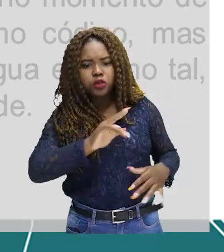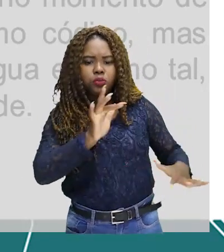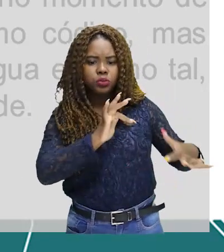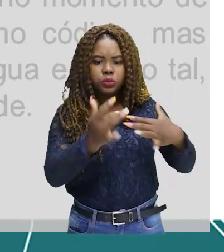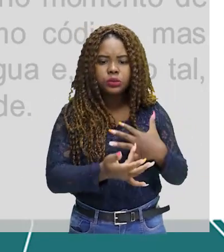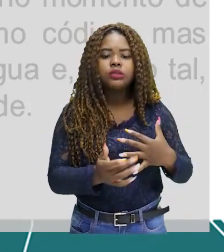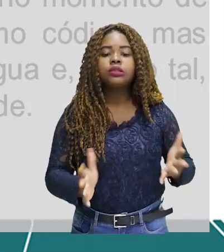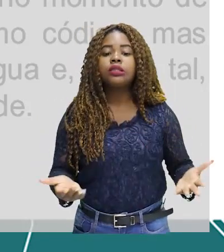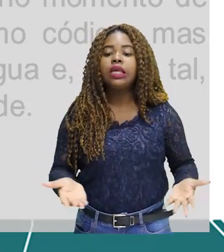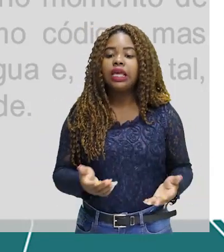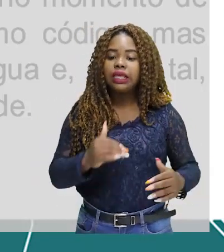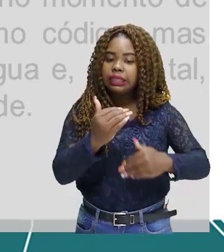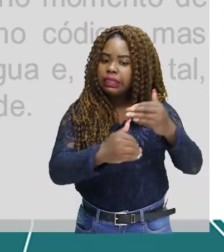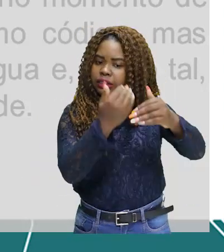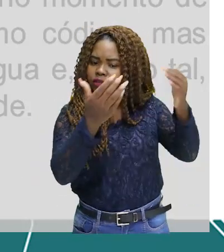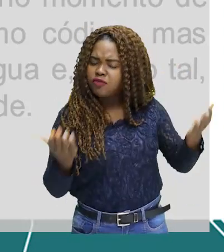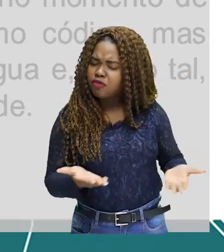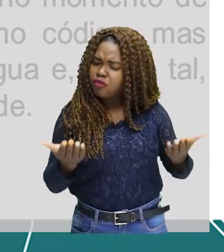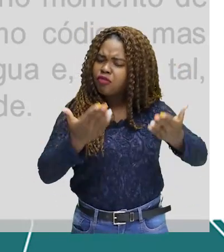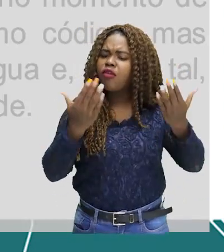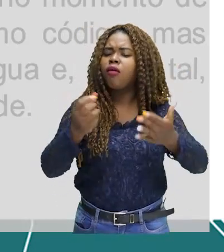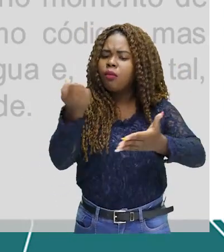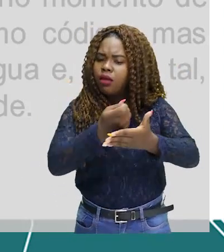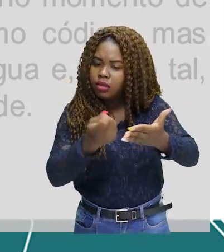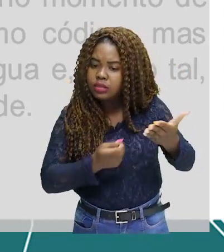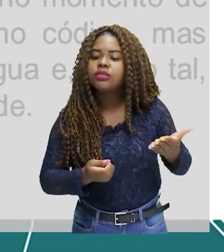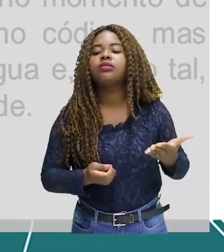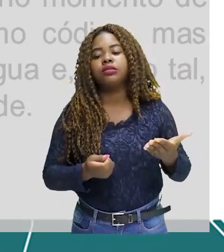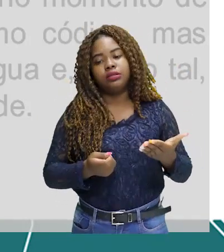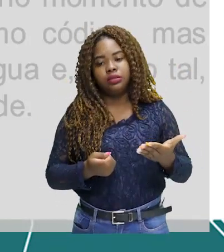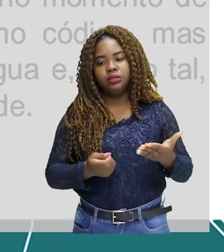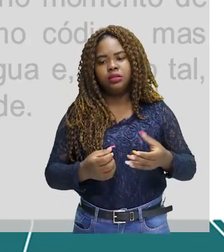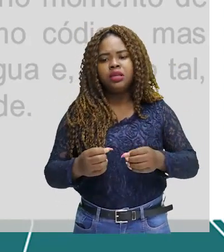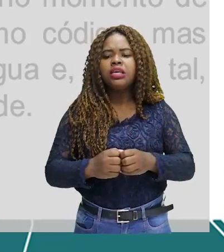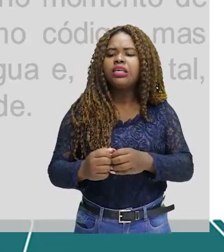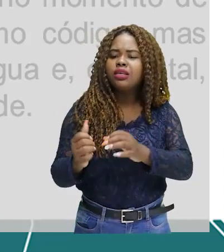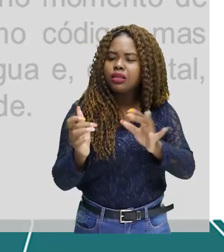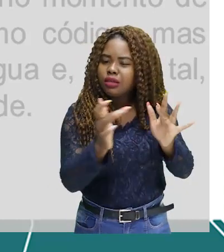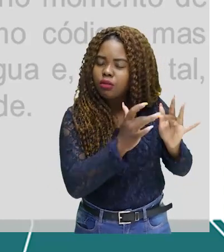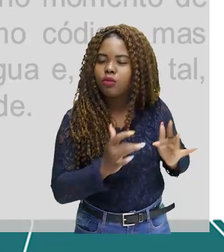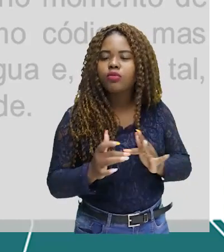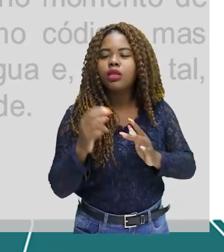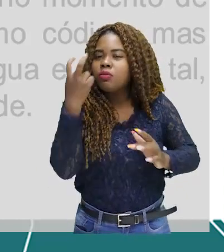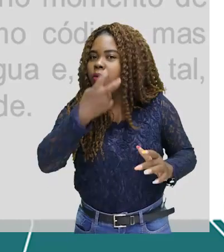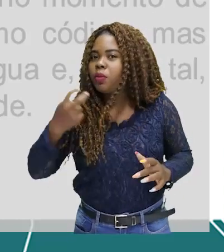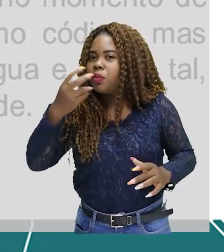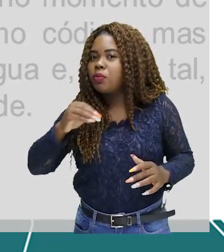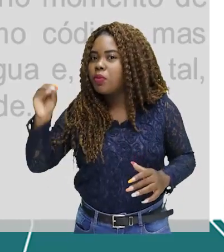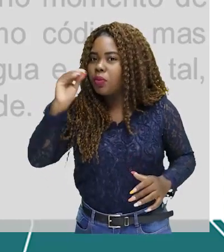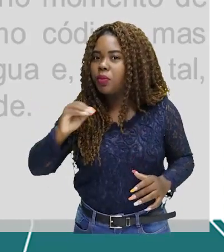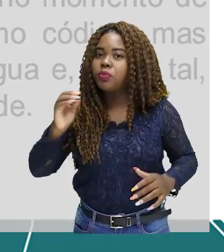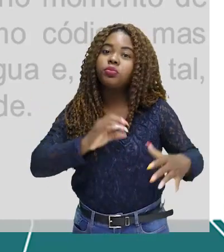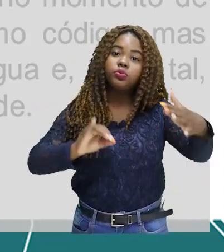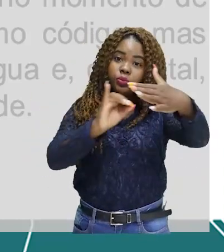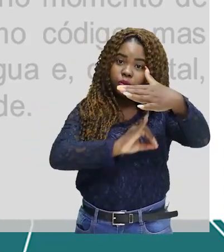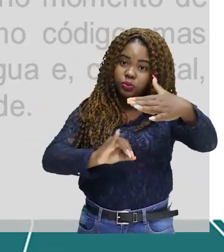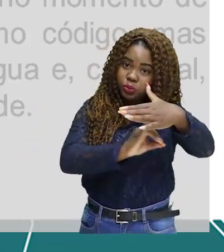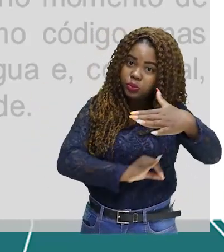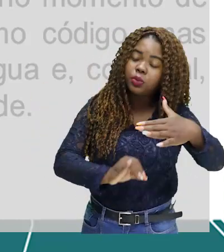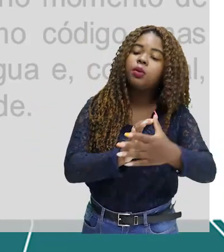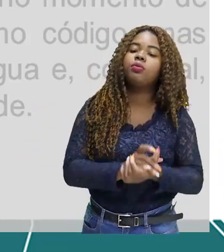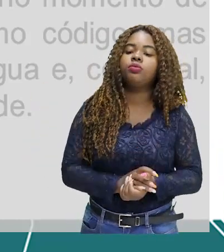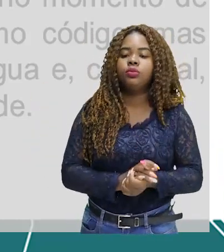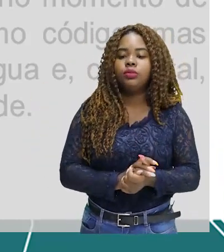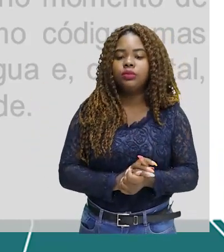com características que a aproxima da oralidade. Esse recurso tem por objetivo tornar a interação mais próxima de uma